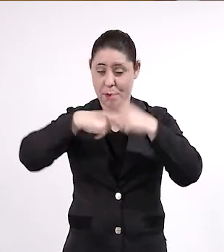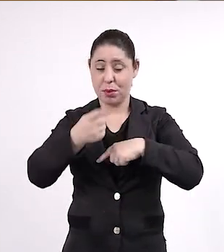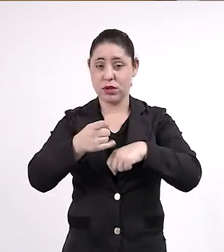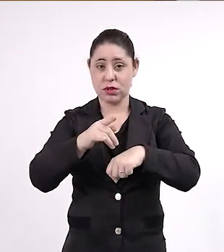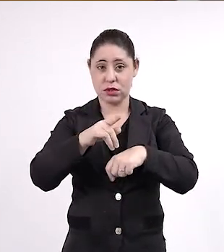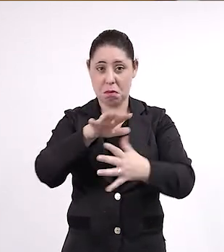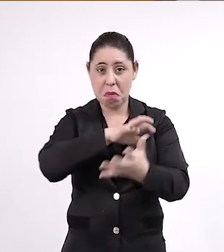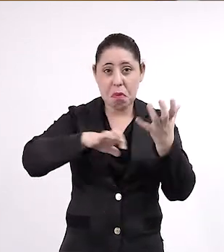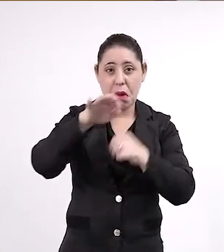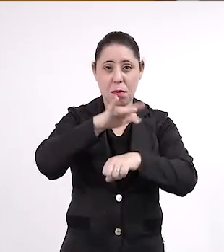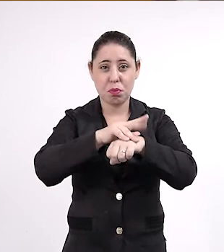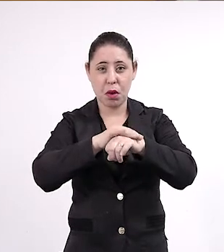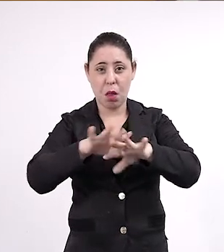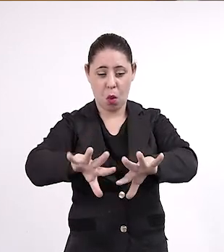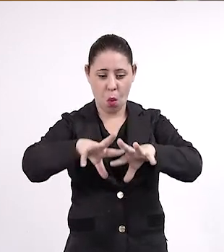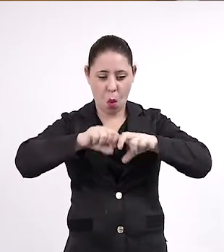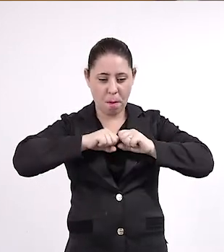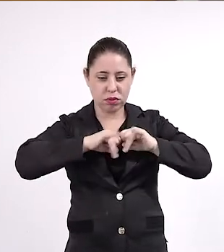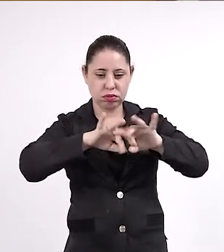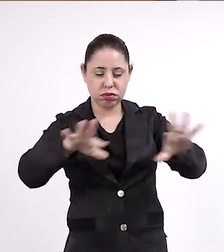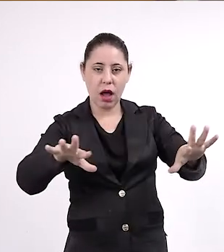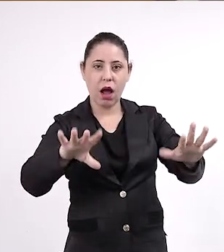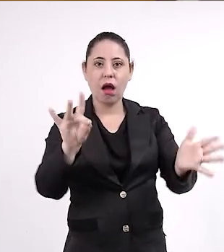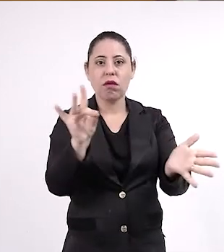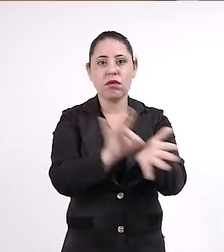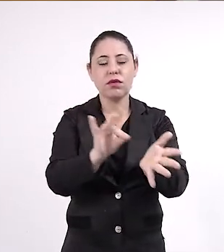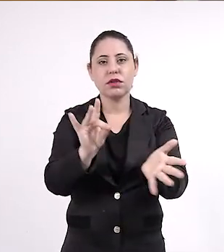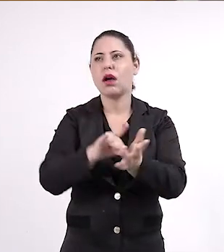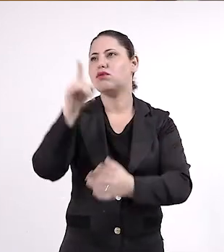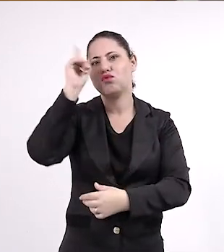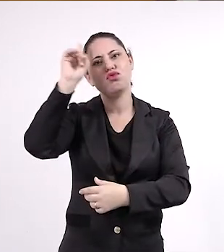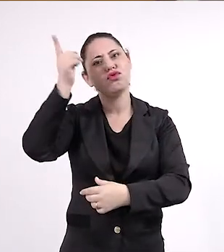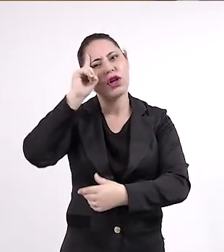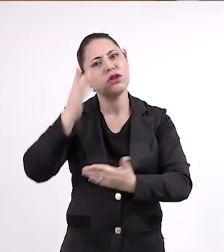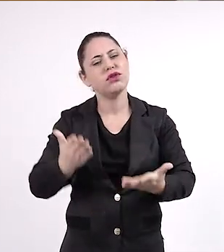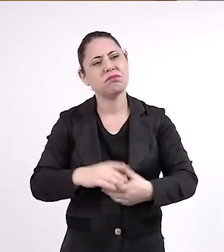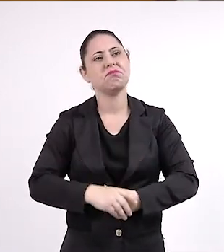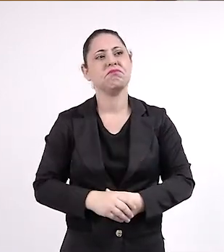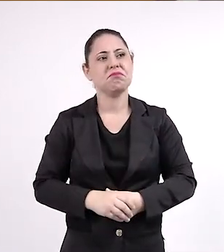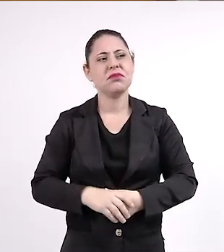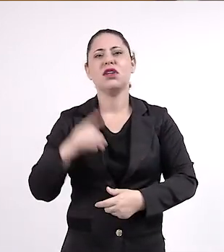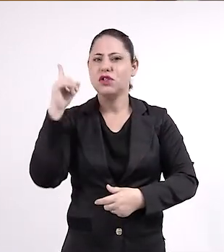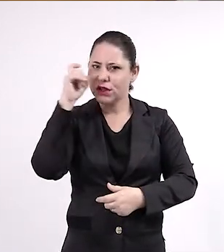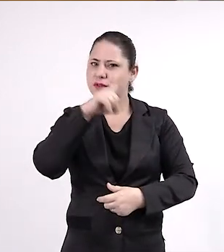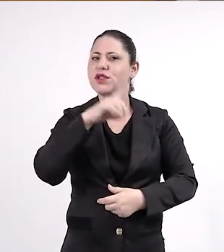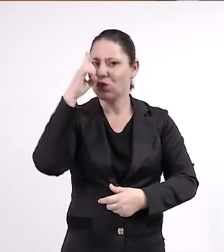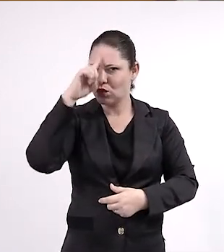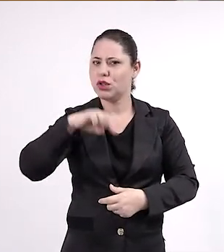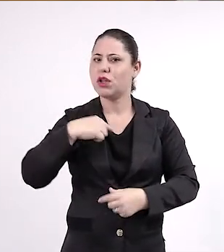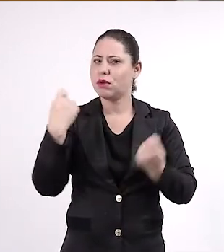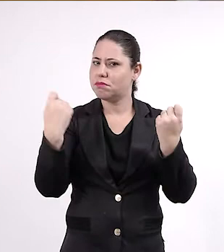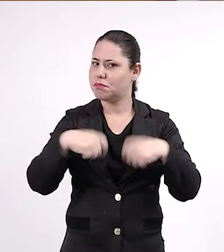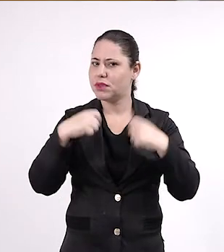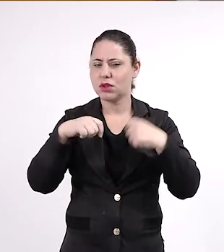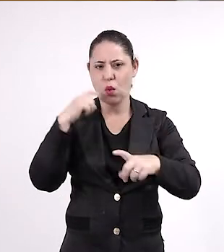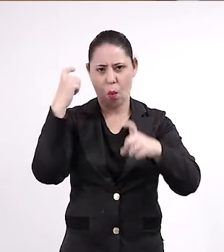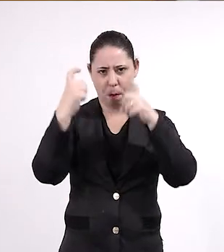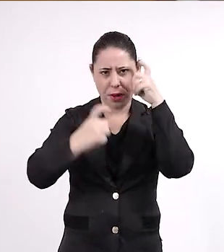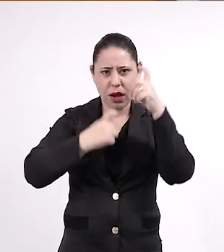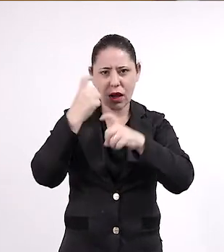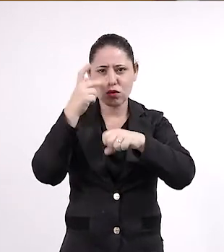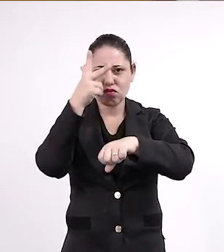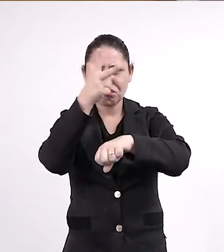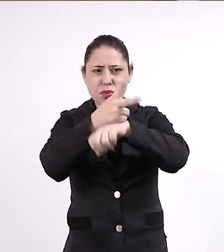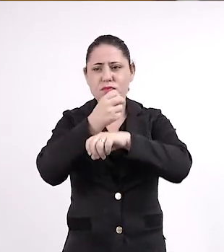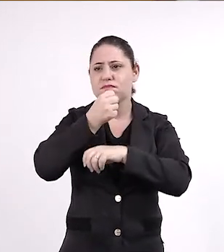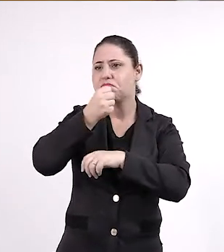a pandemia, de fato, isso se tornou uma realidade do dia a dia. É difícil o dia que eu não preciso fazer uma